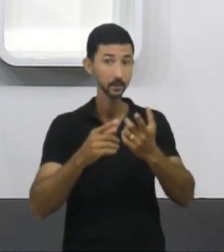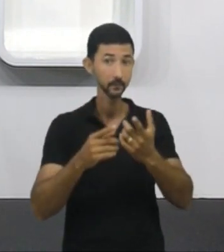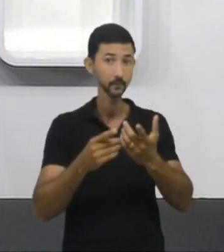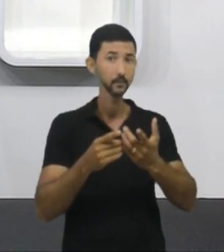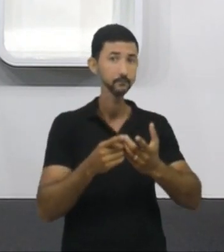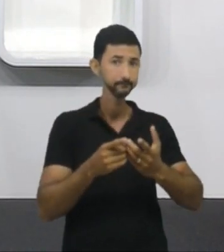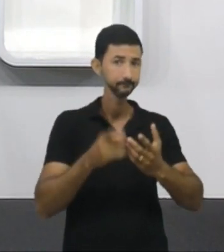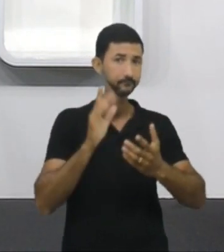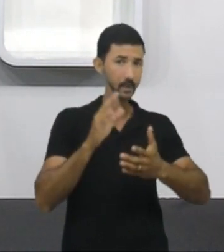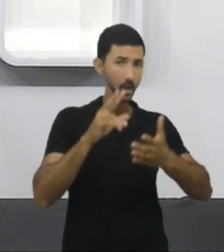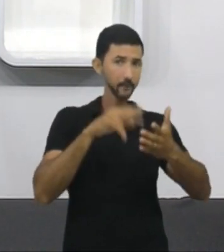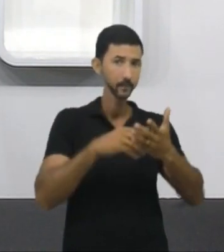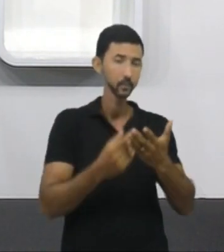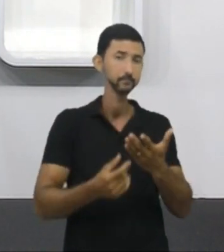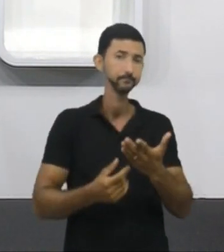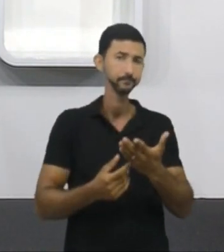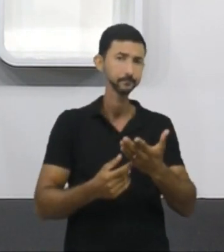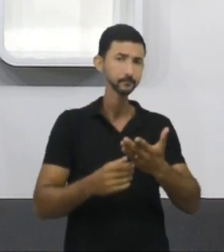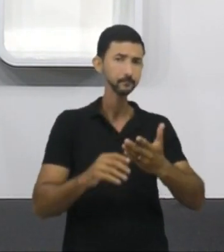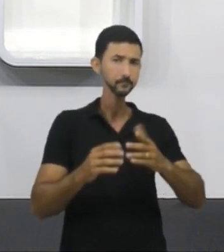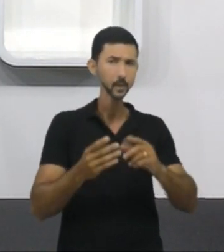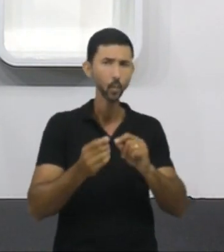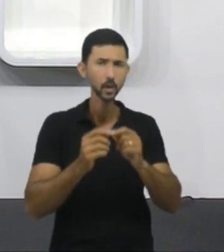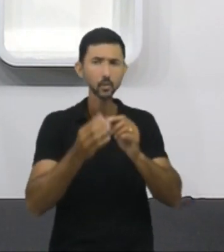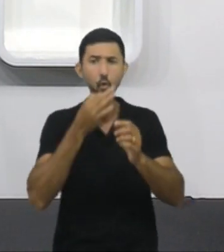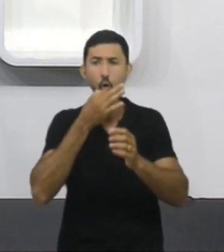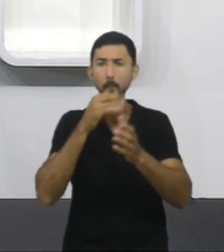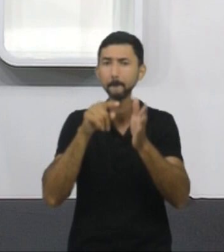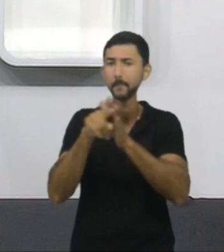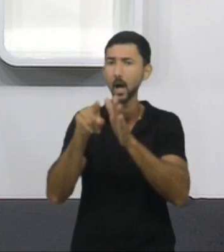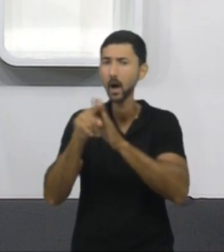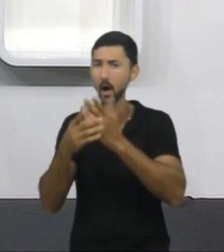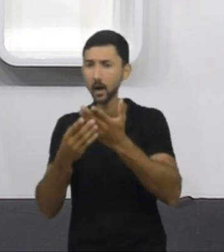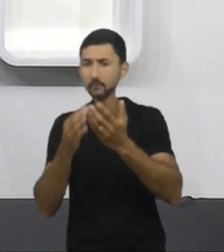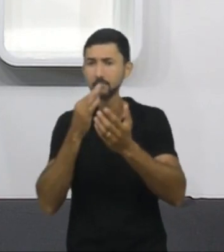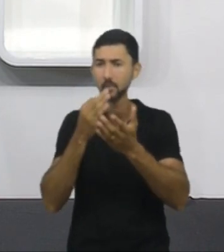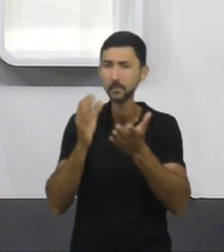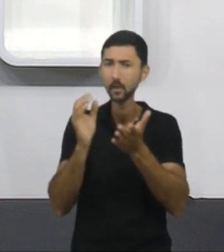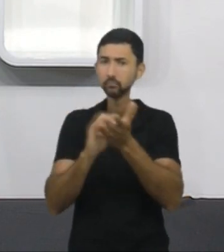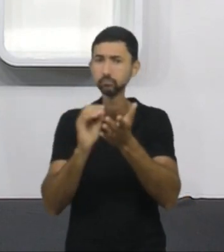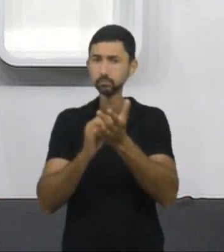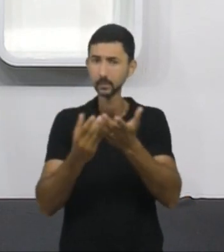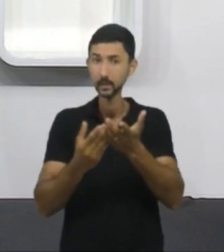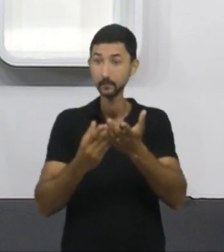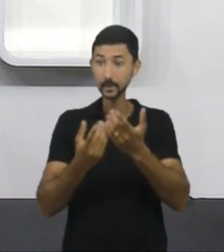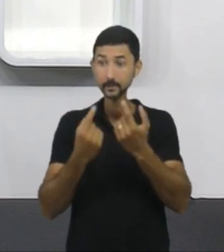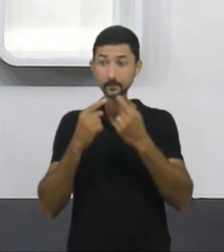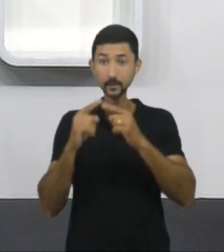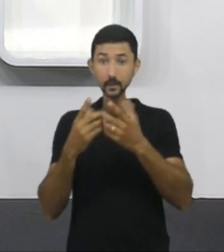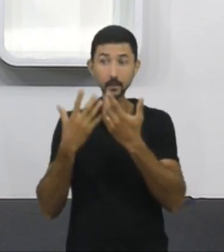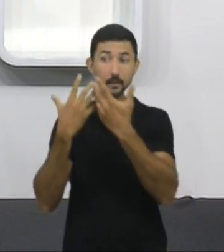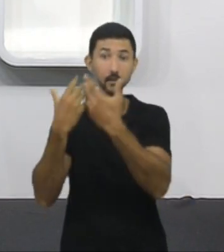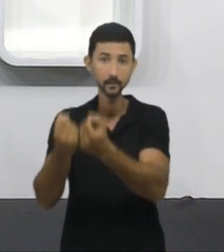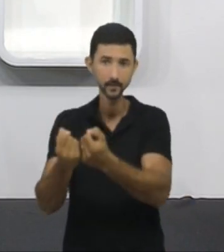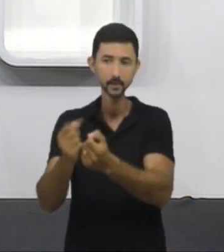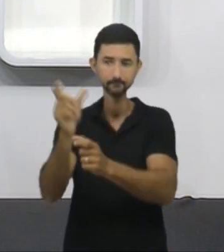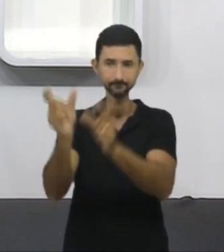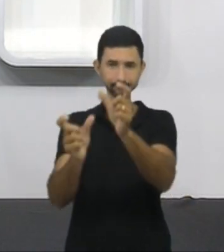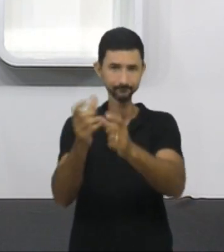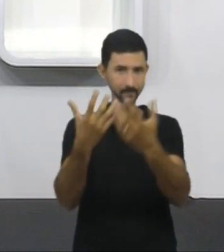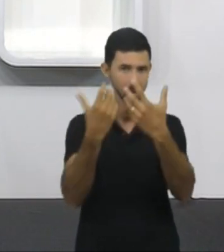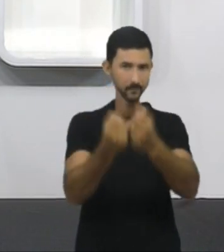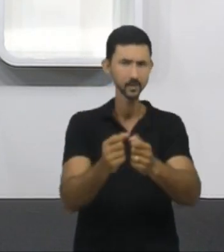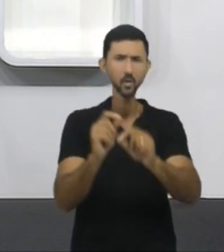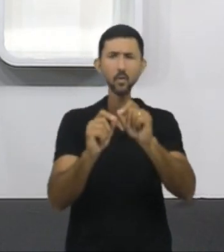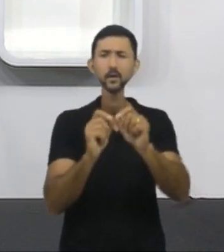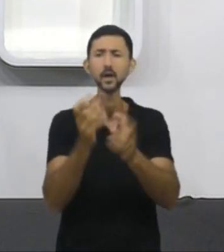como você viu lá na telinha, quando nós argumentamos, nós estamos tentando convencer o nosso interlocutor. E